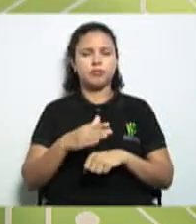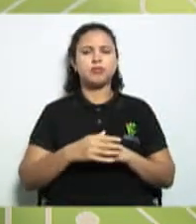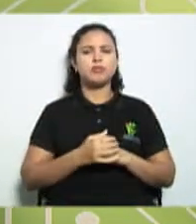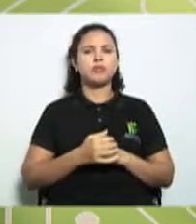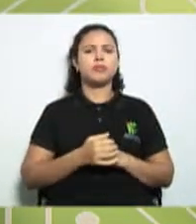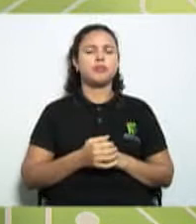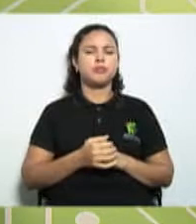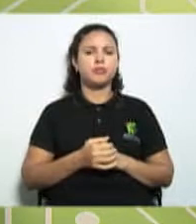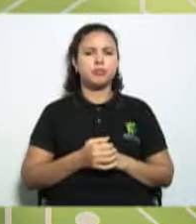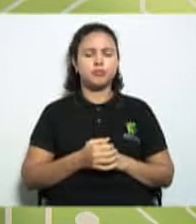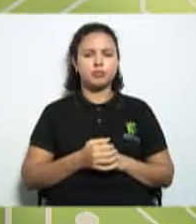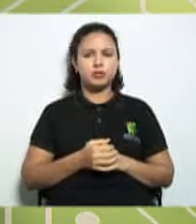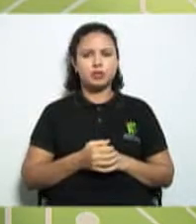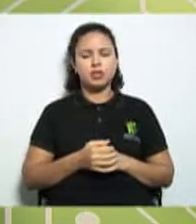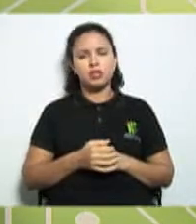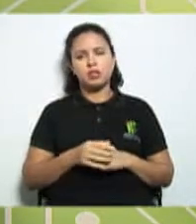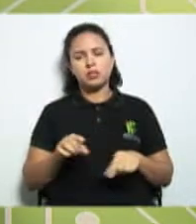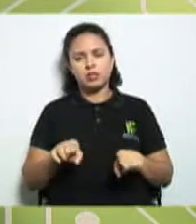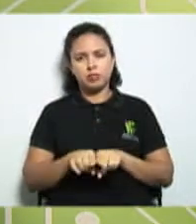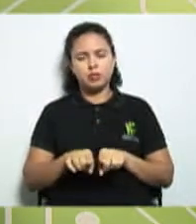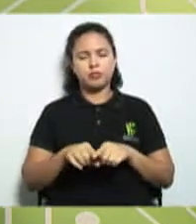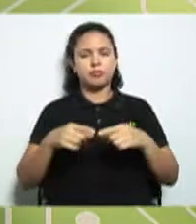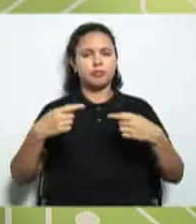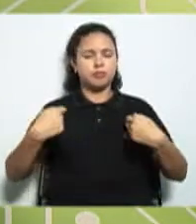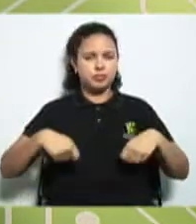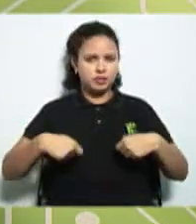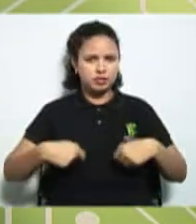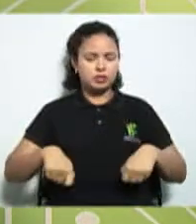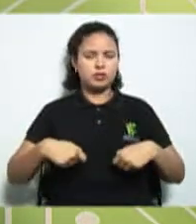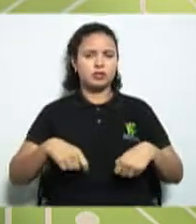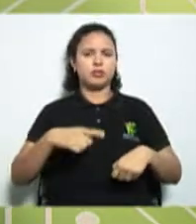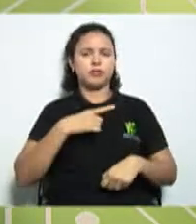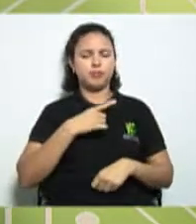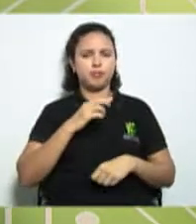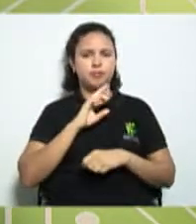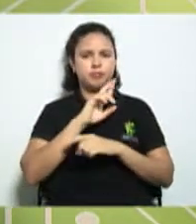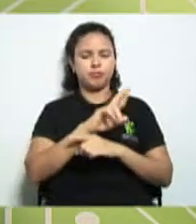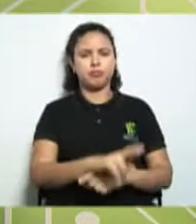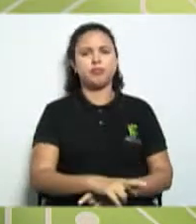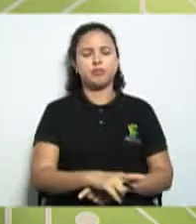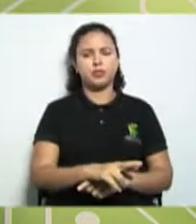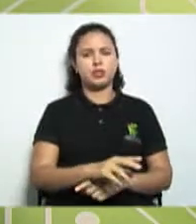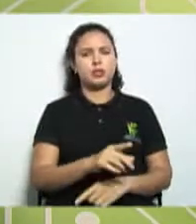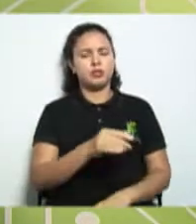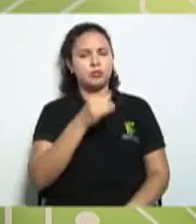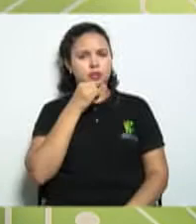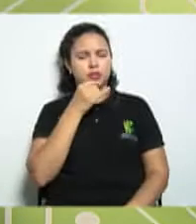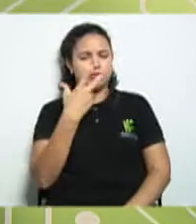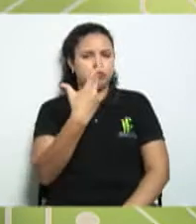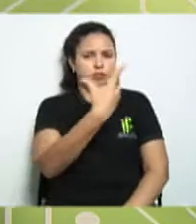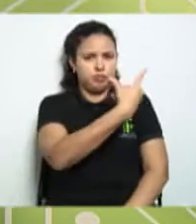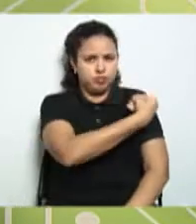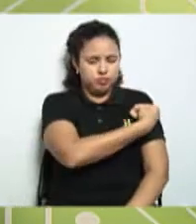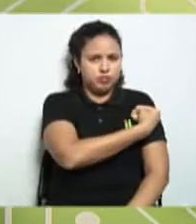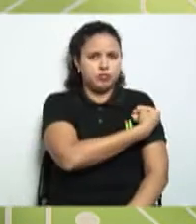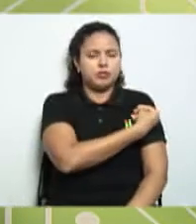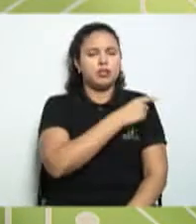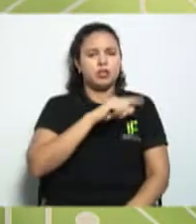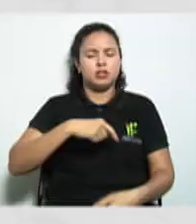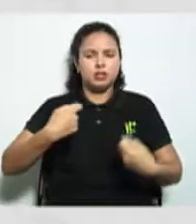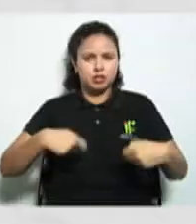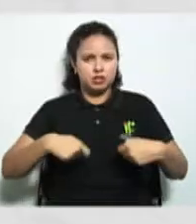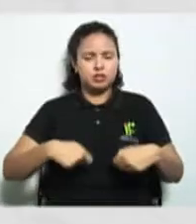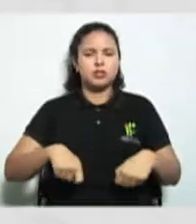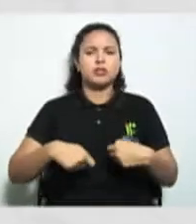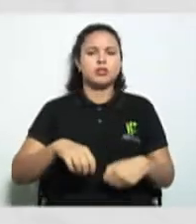que são emergentes, ou seja, tem que ter uma resposta. Vacina, necessidade emergente, né?